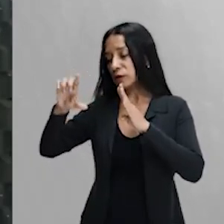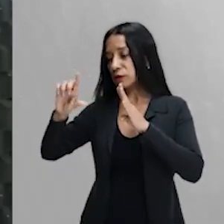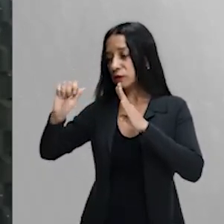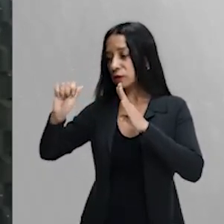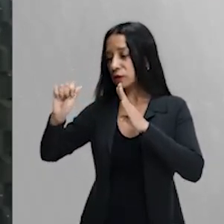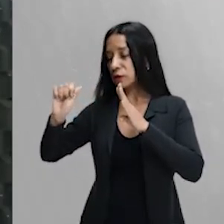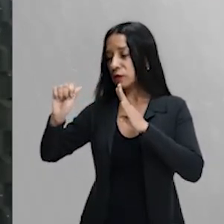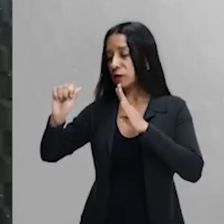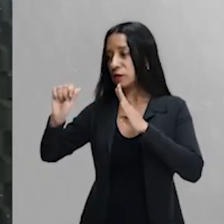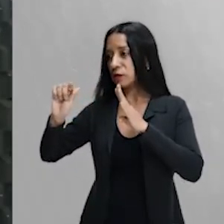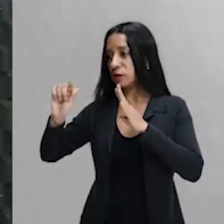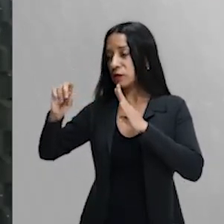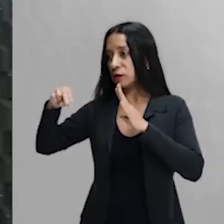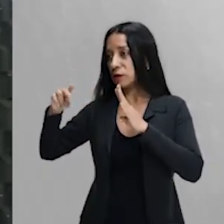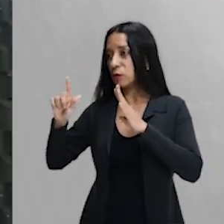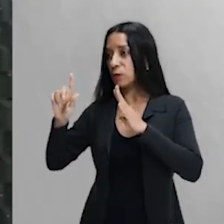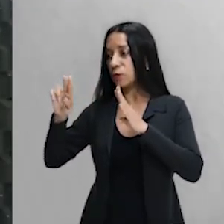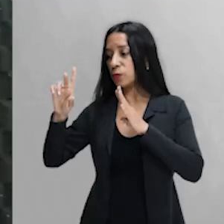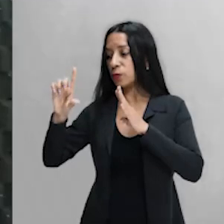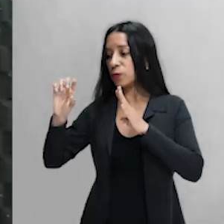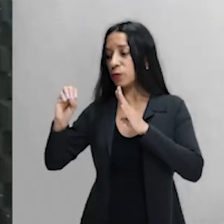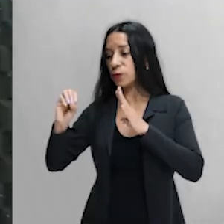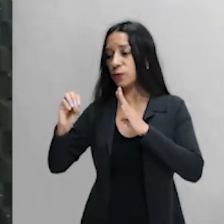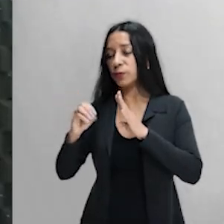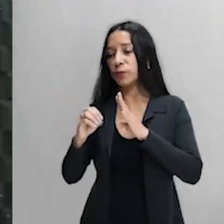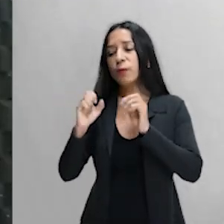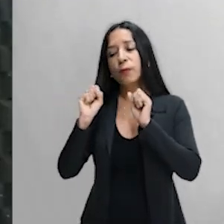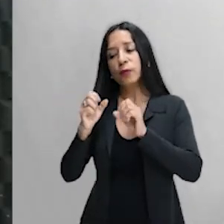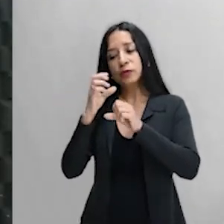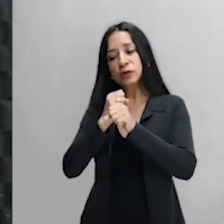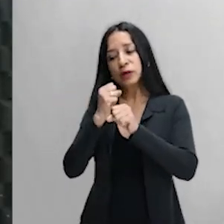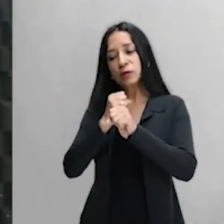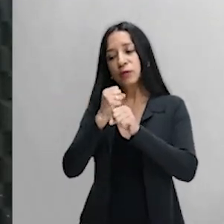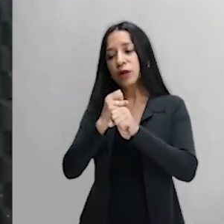pode calcular essa altura aqui aplicando o teorema de Pitágoras. Ó.